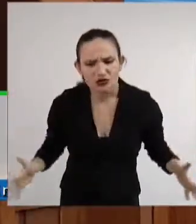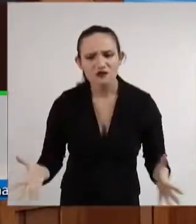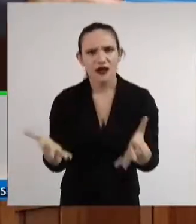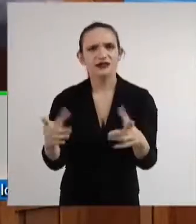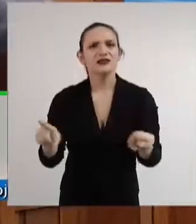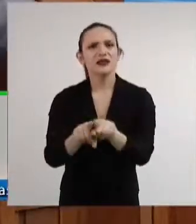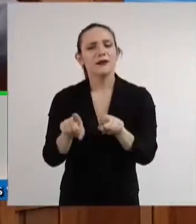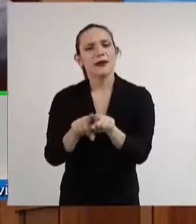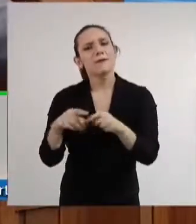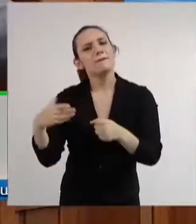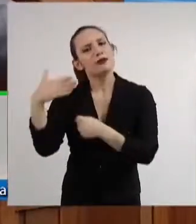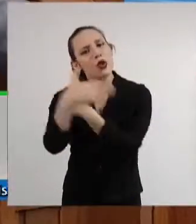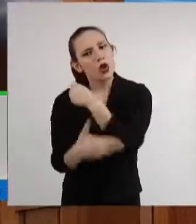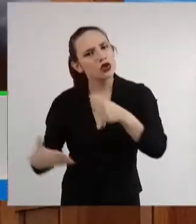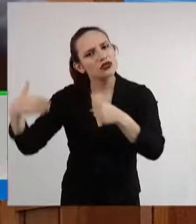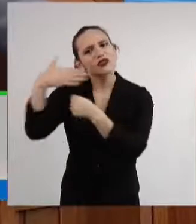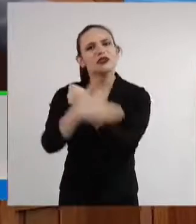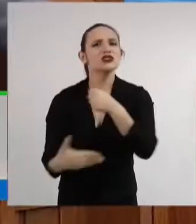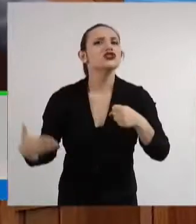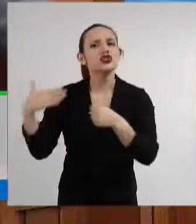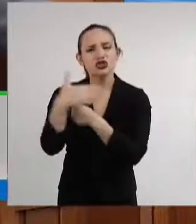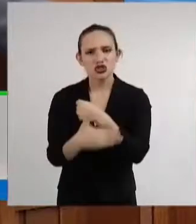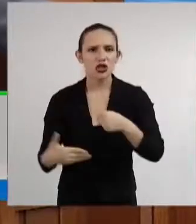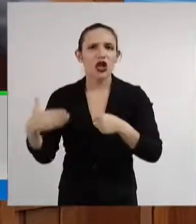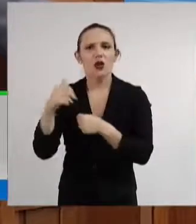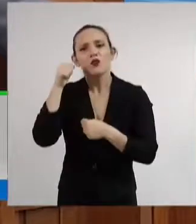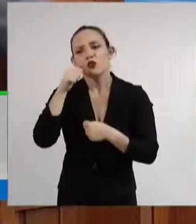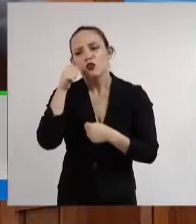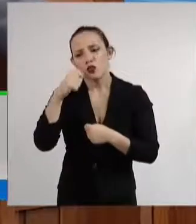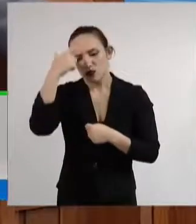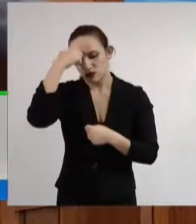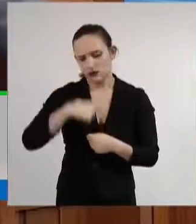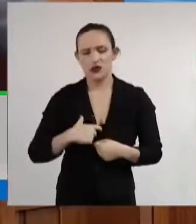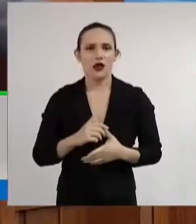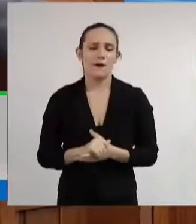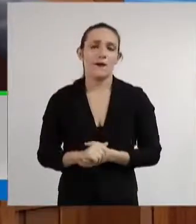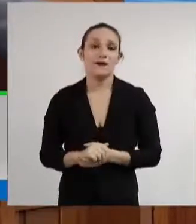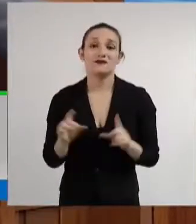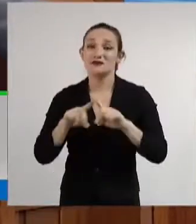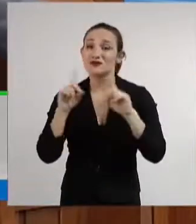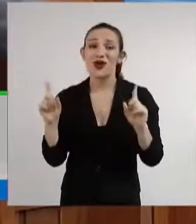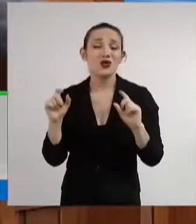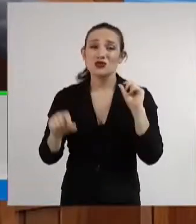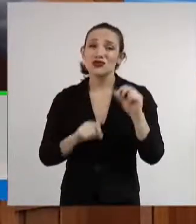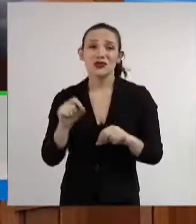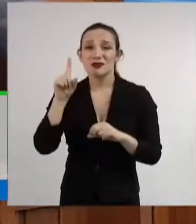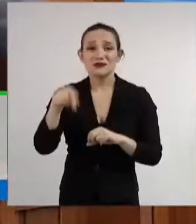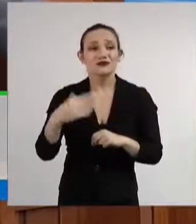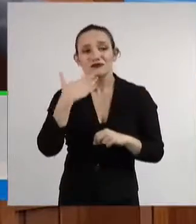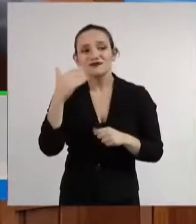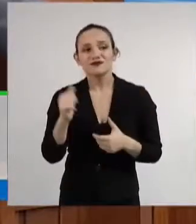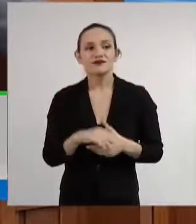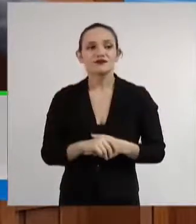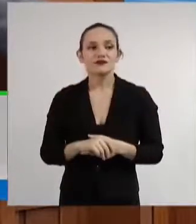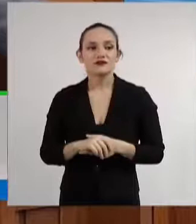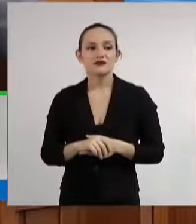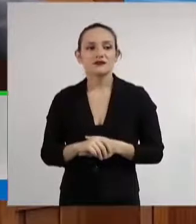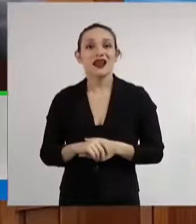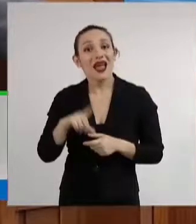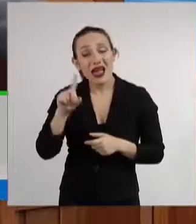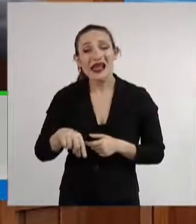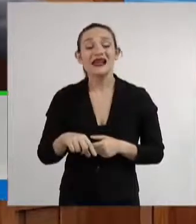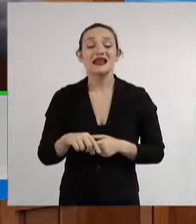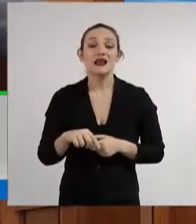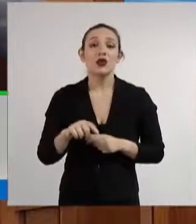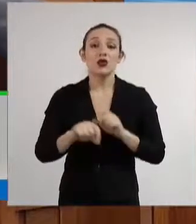de proteger a sua companheira, mas nós sabemos que nada melhor do que a própria vítima